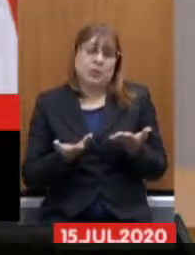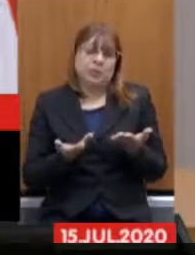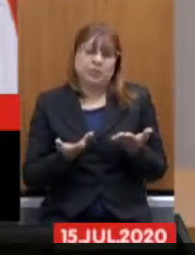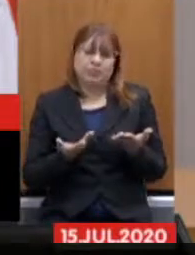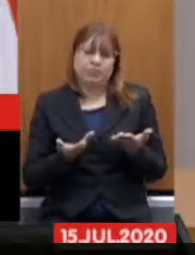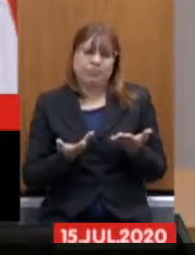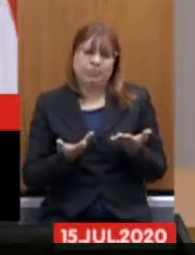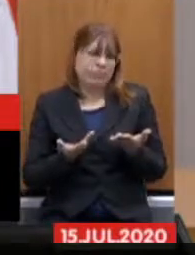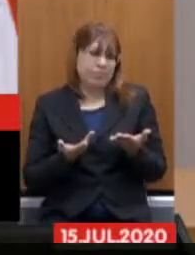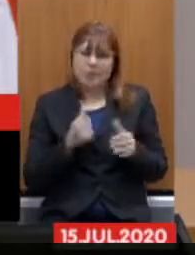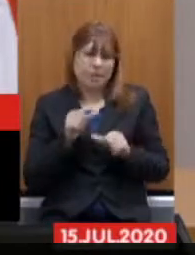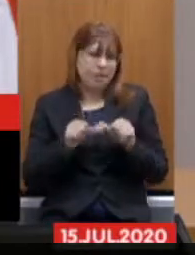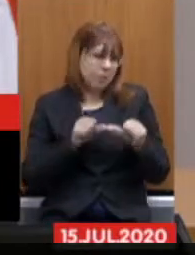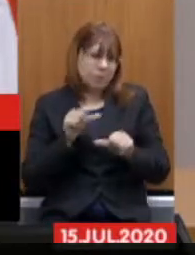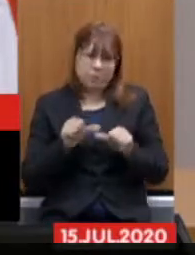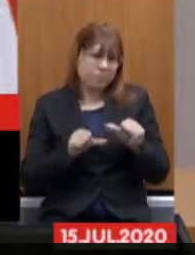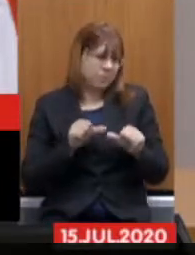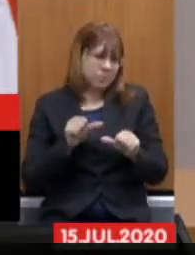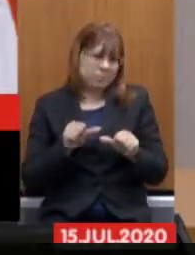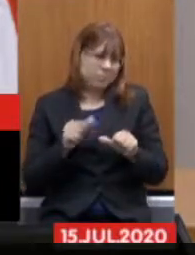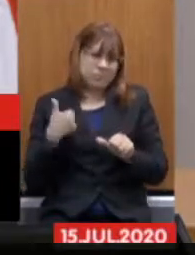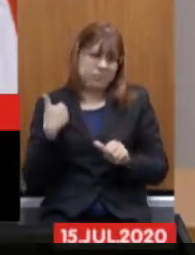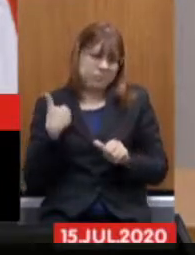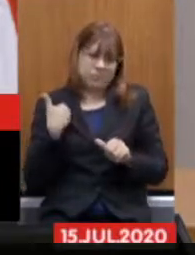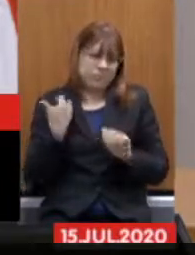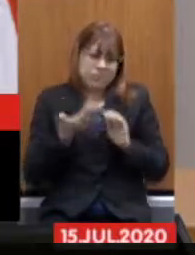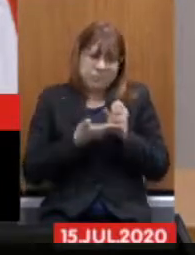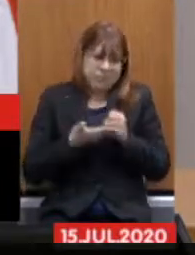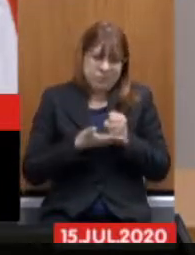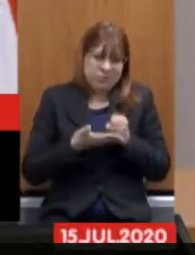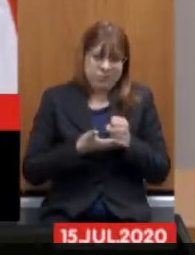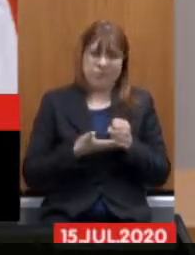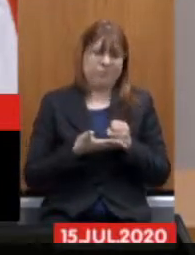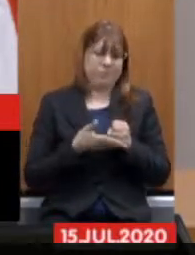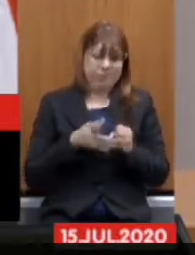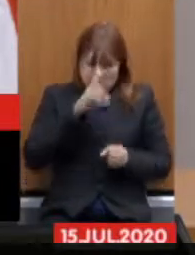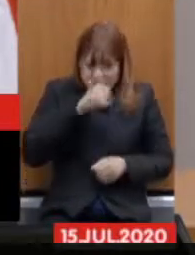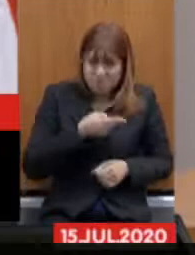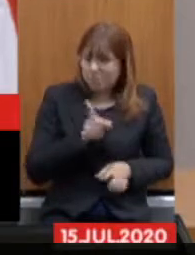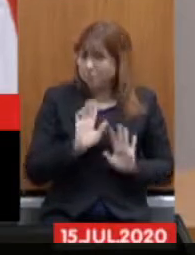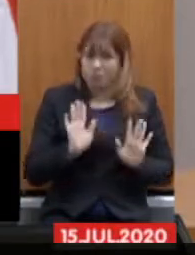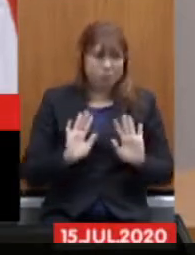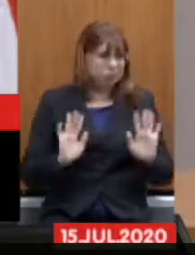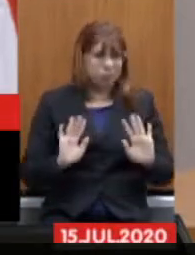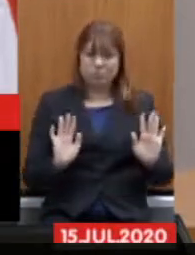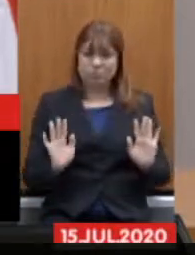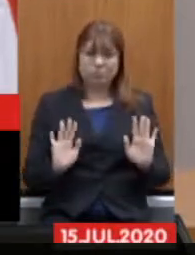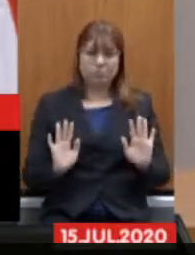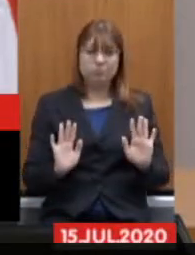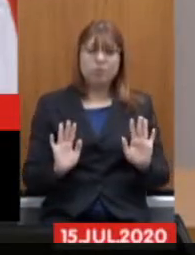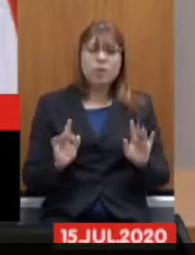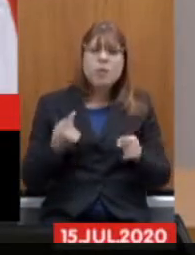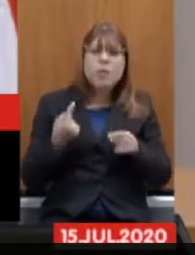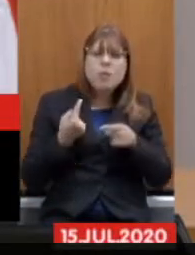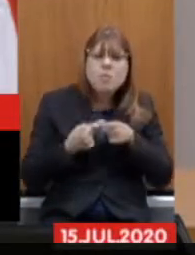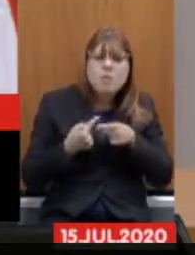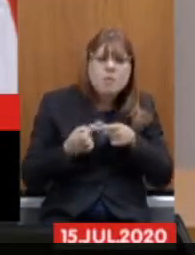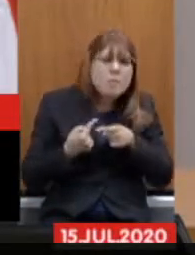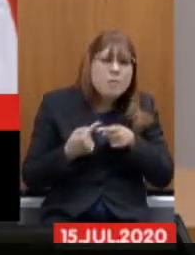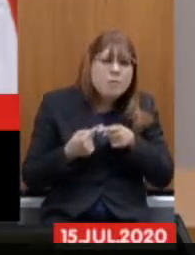não altera idade mínima não impõe a alteração não impõe qual é a